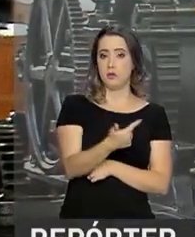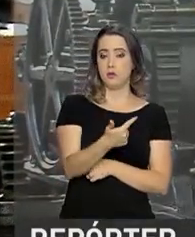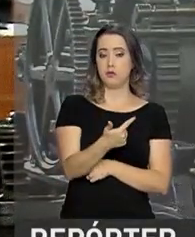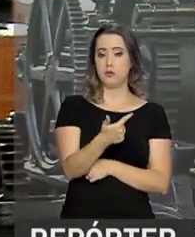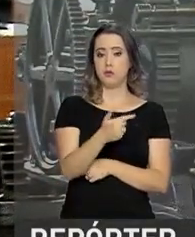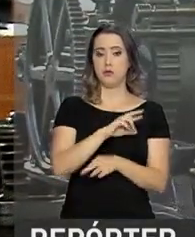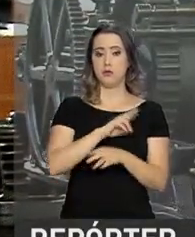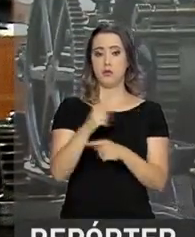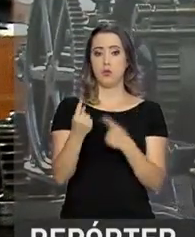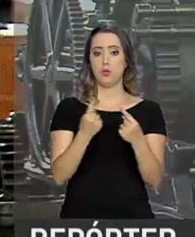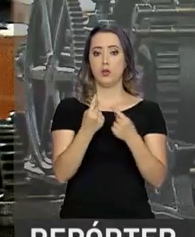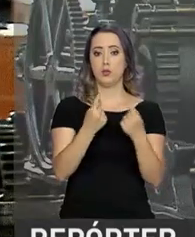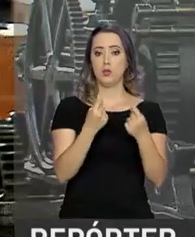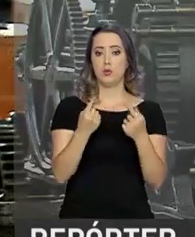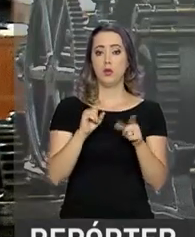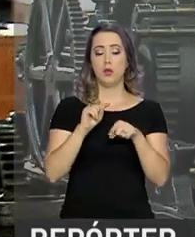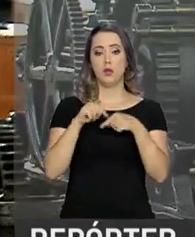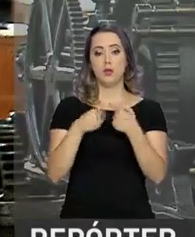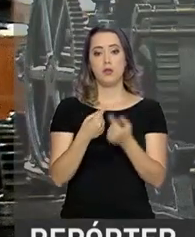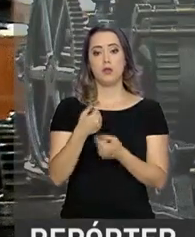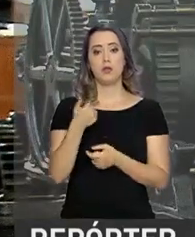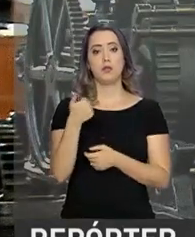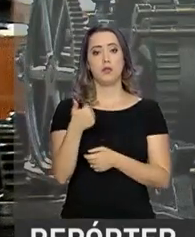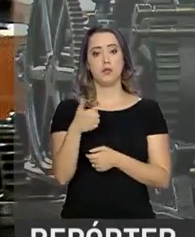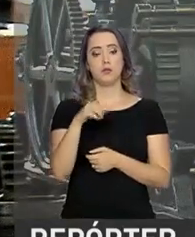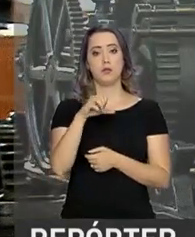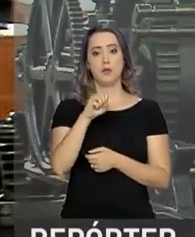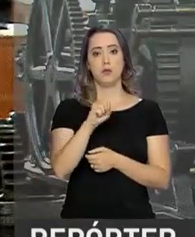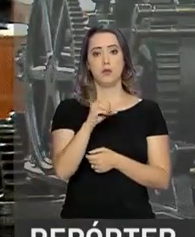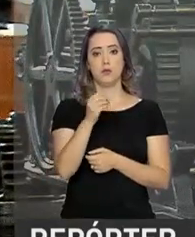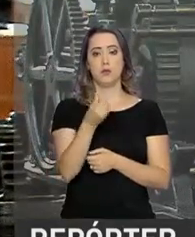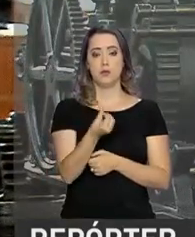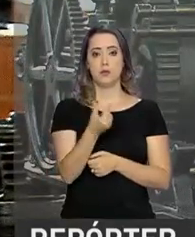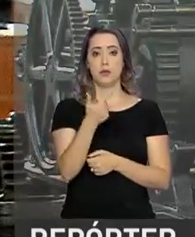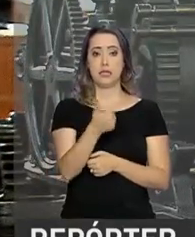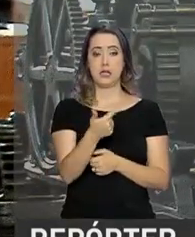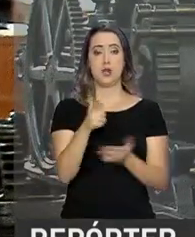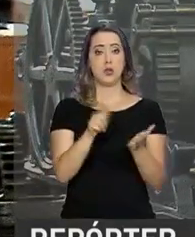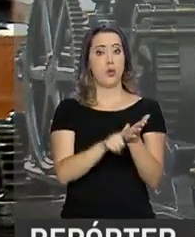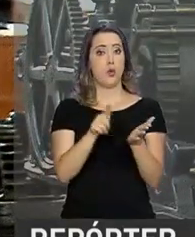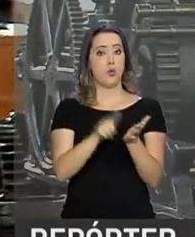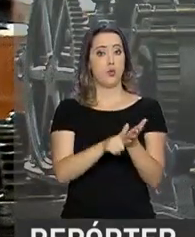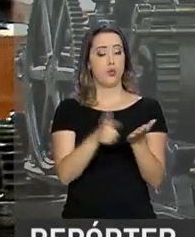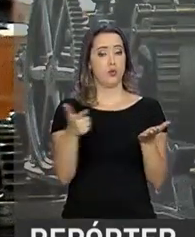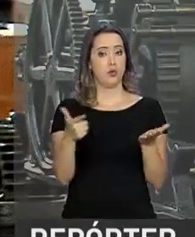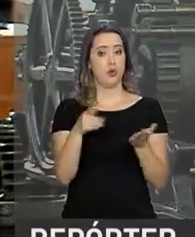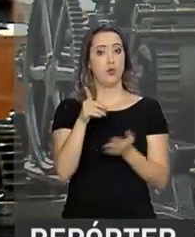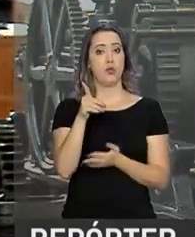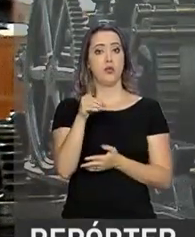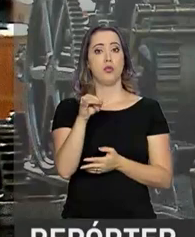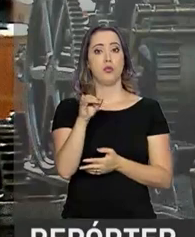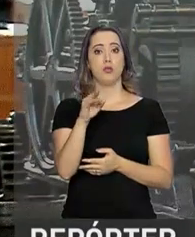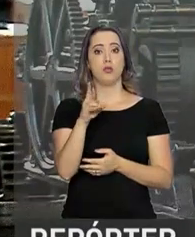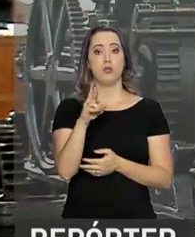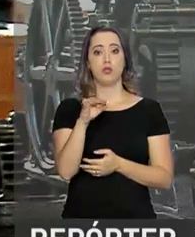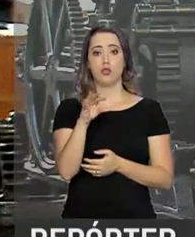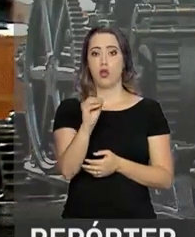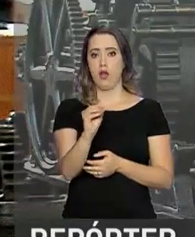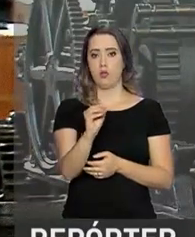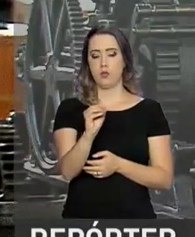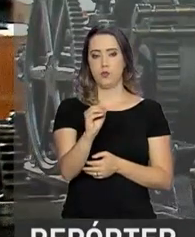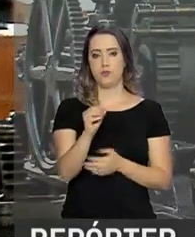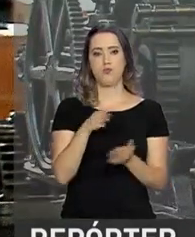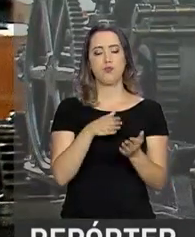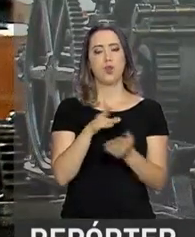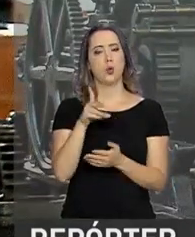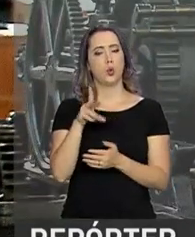individualmente e desde 1862 pública na forma de diário publicamos em diário na forma impressa